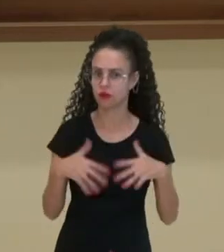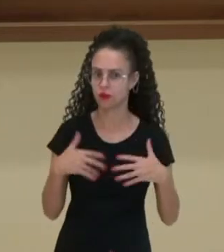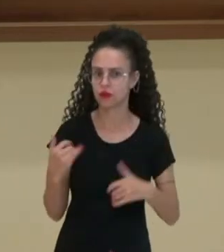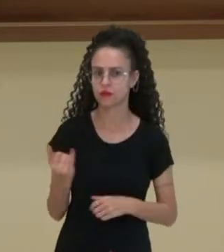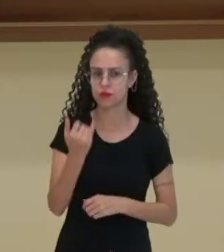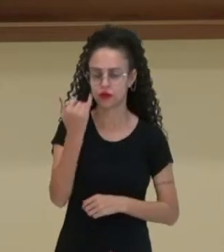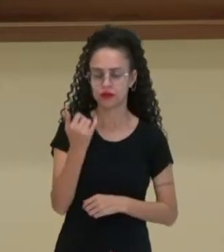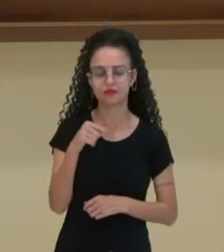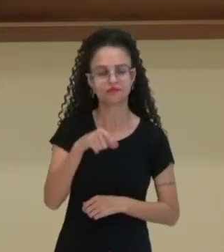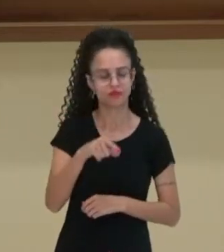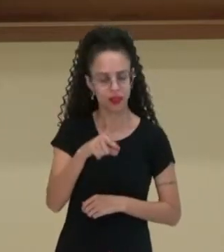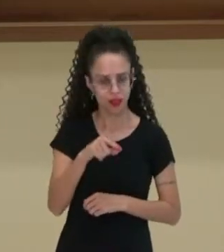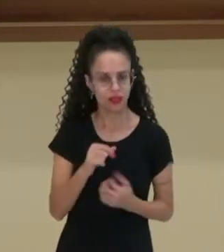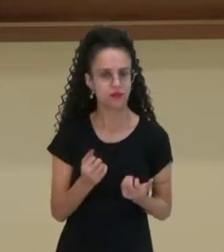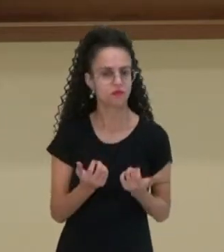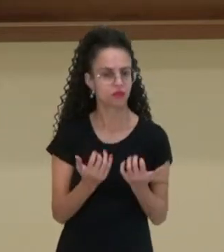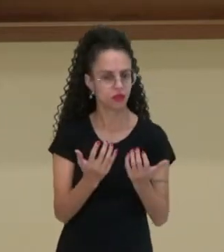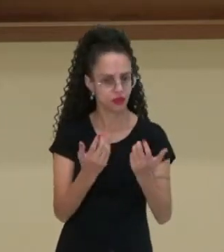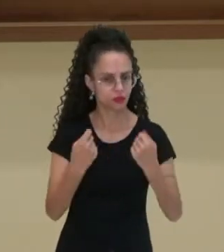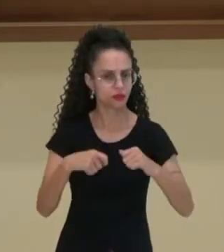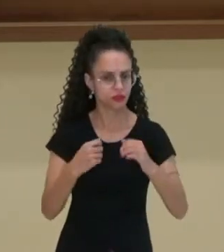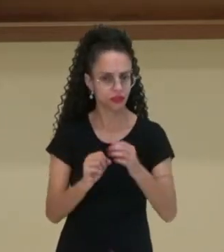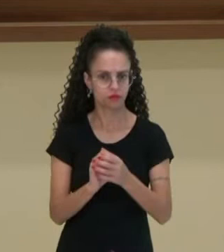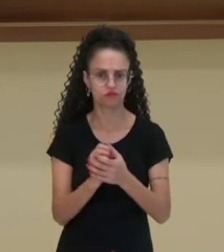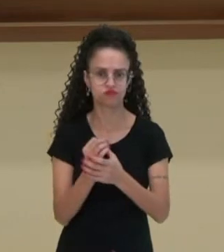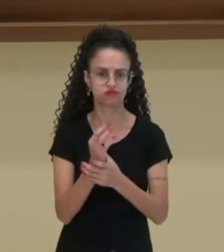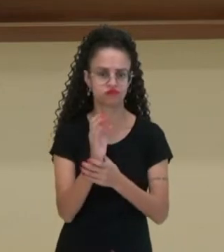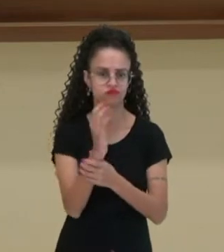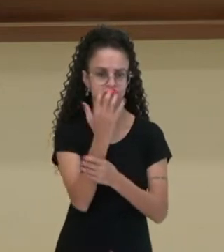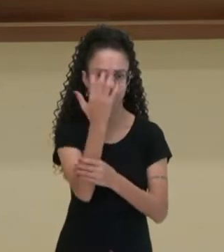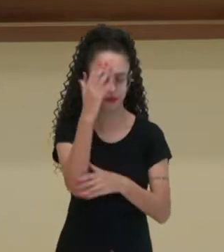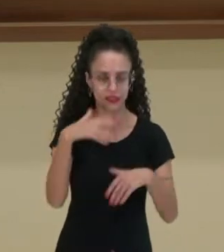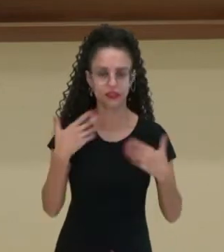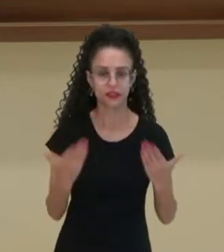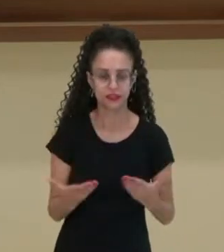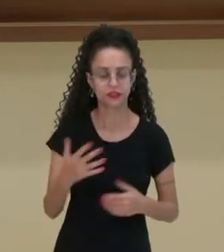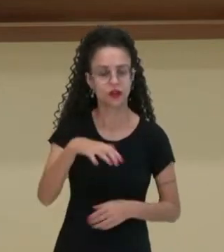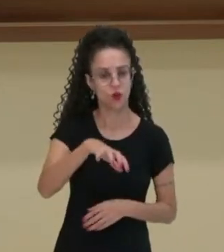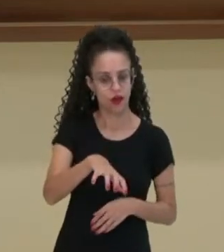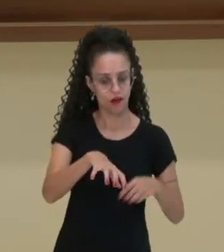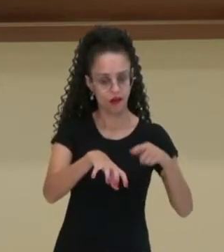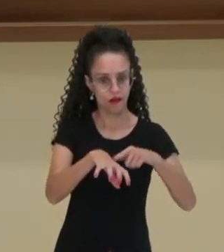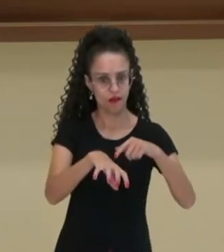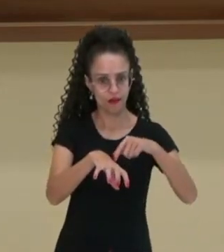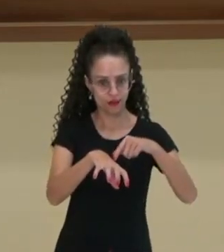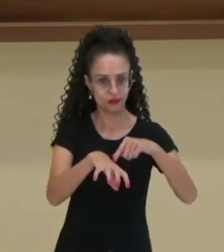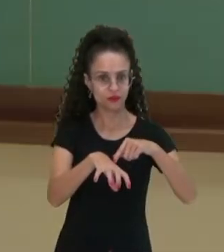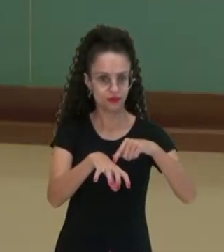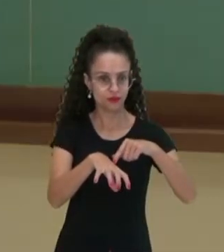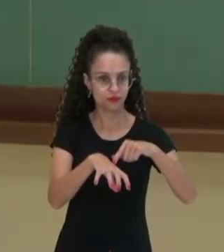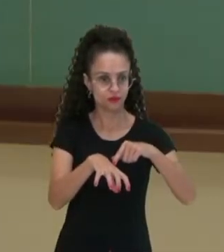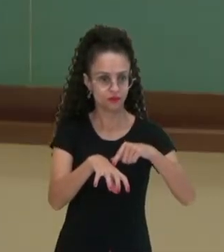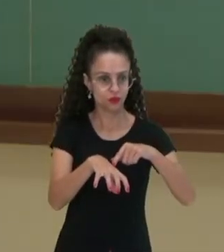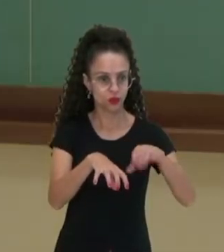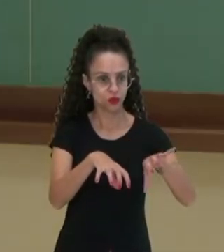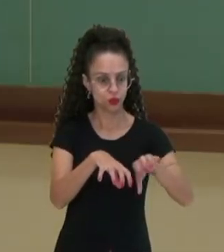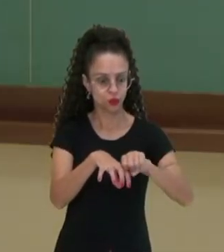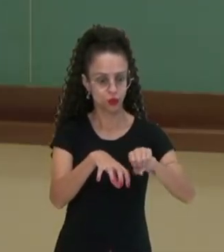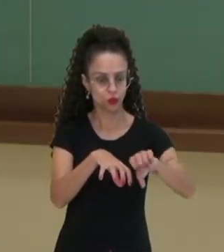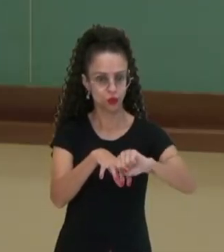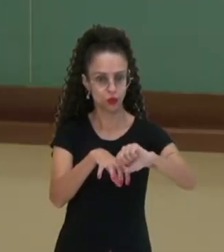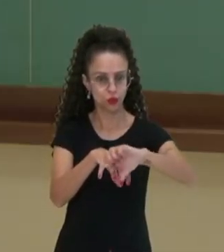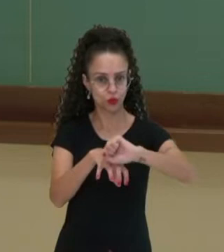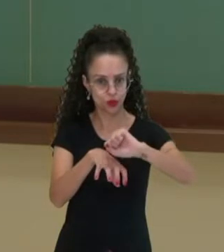planta necessita também para se desenvolver. Então, através das raízes, elas se